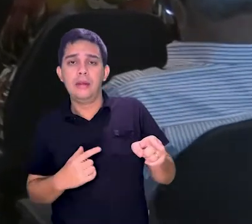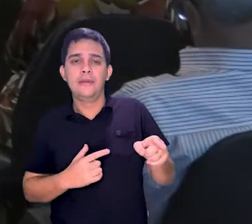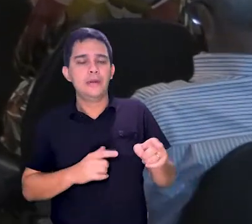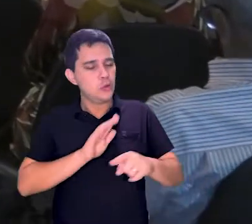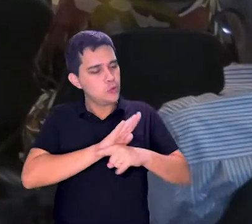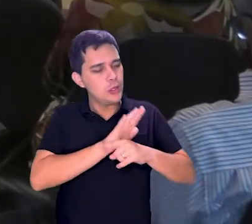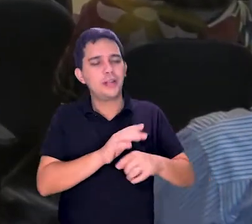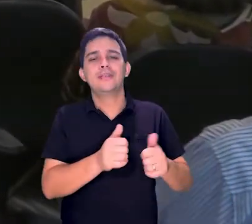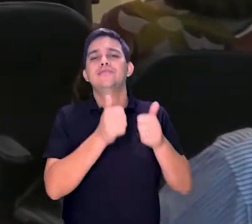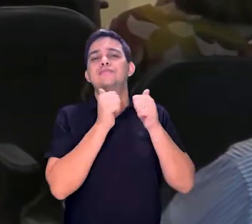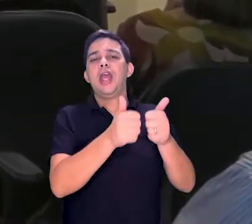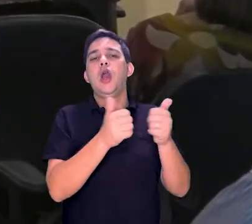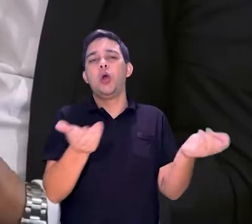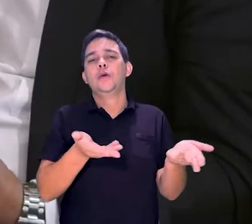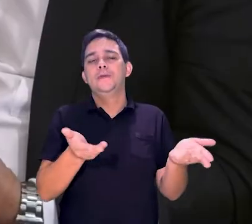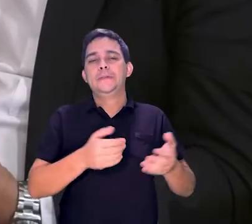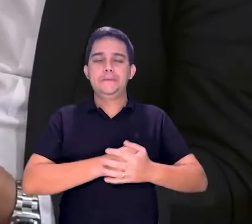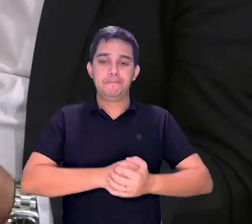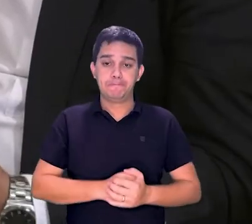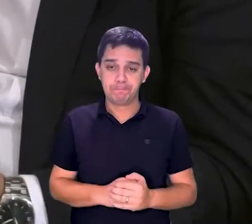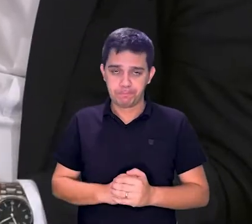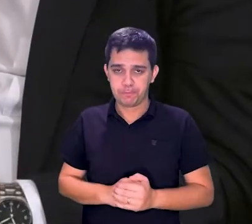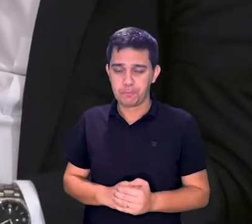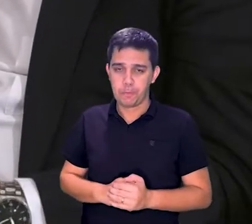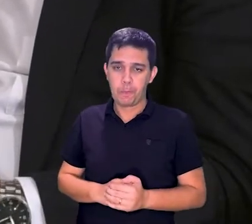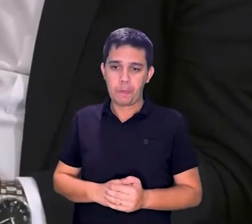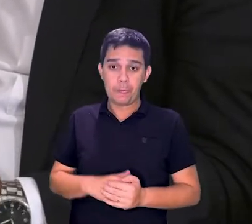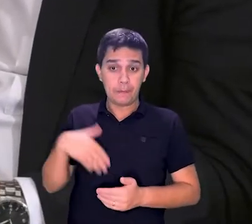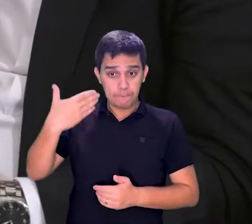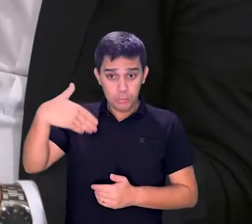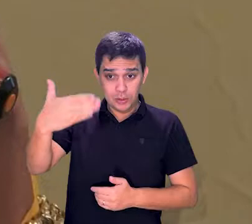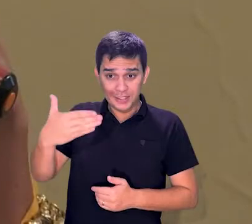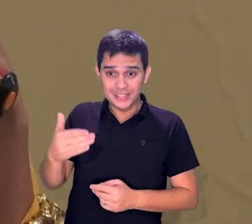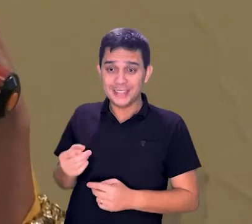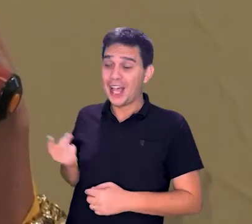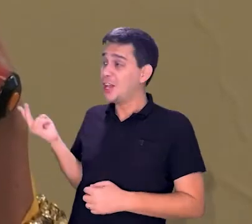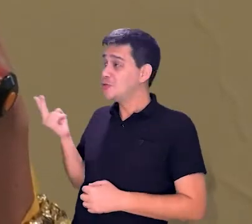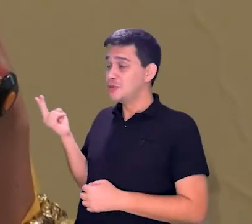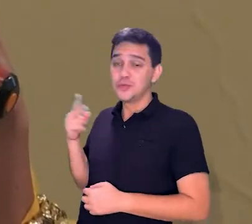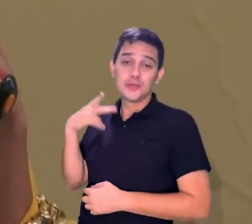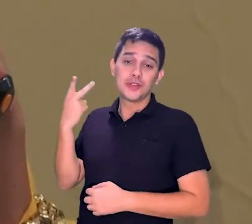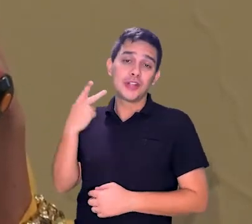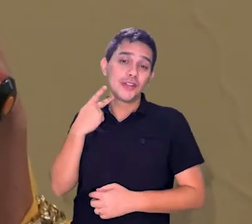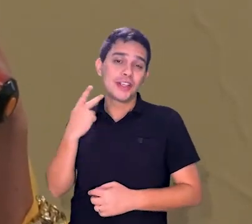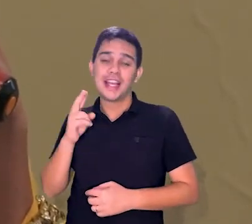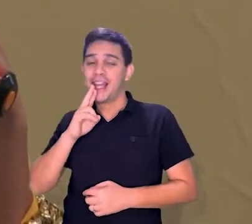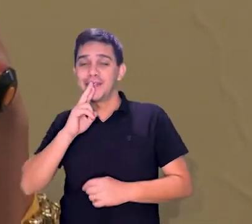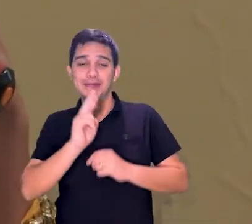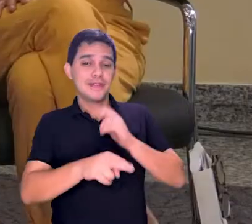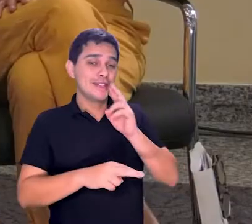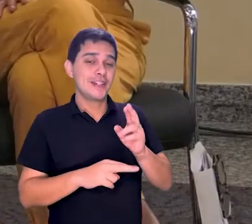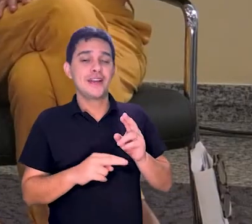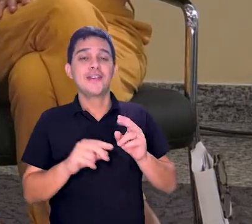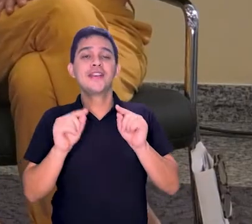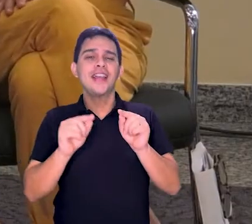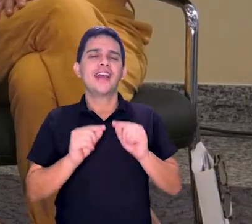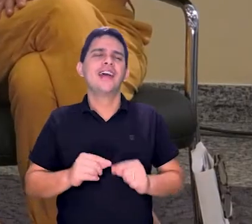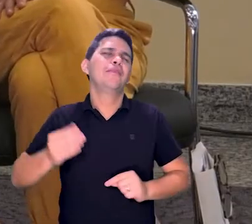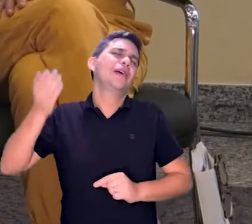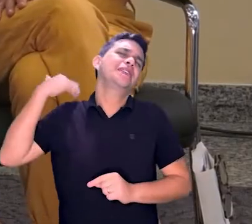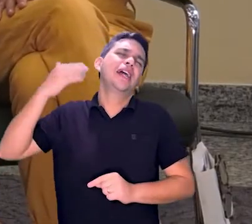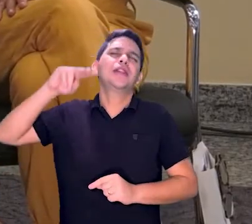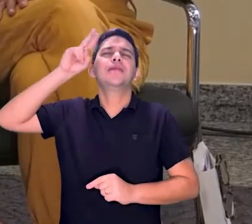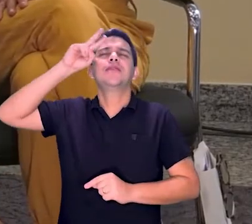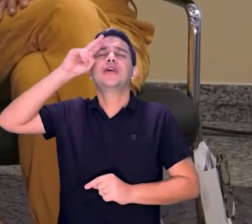seguintes, as procuradoras de justiça Patrícia Silveira da Rosa e Rosane da Cunha Gomes relembraram seus ingressos